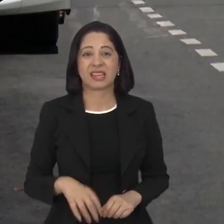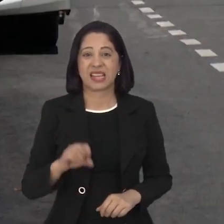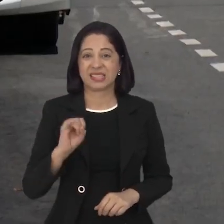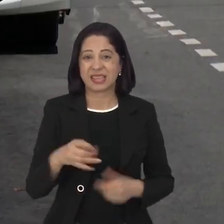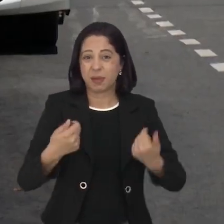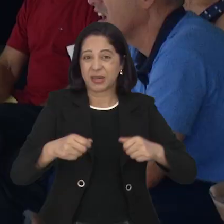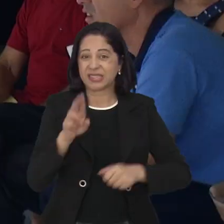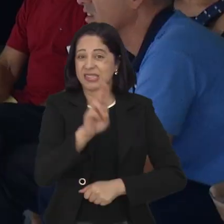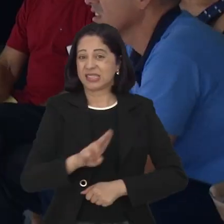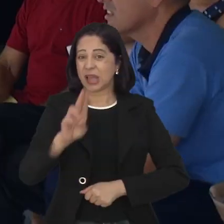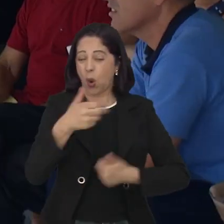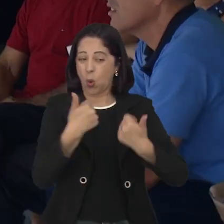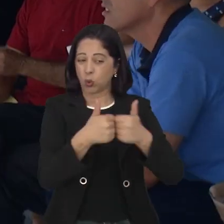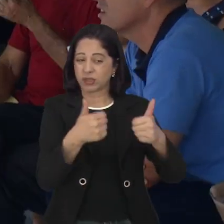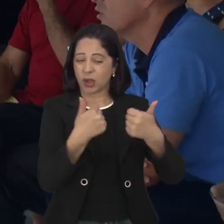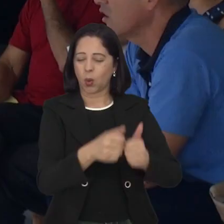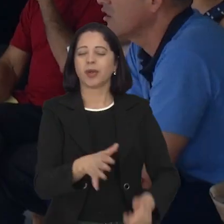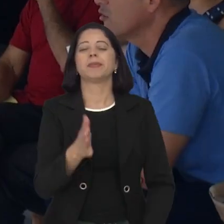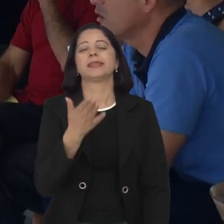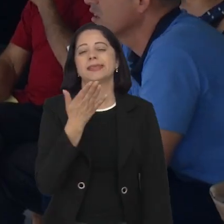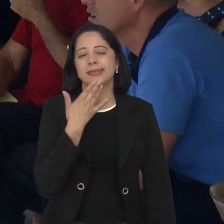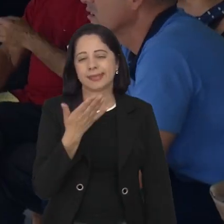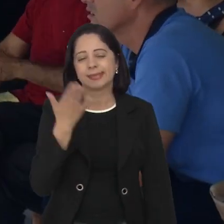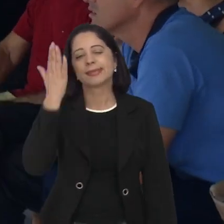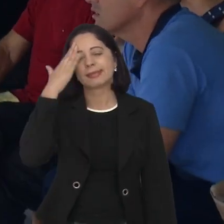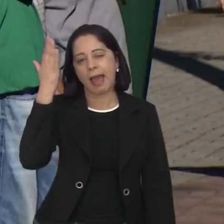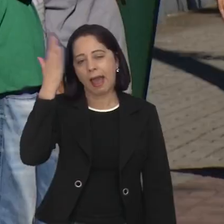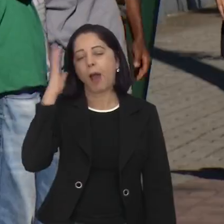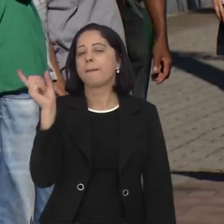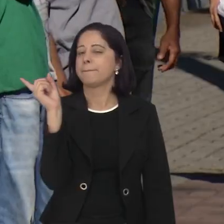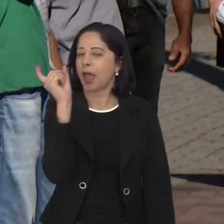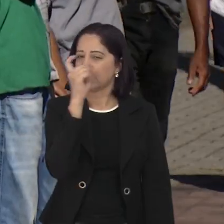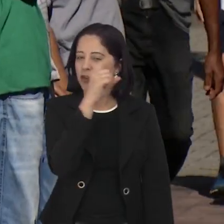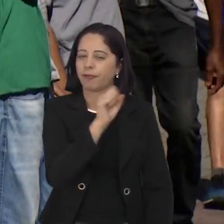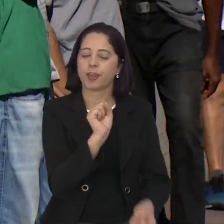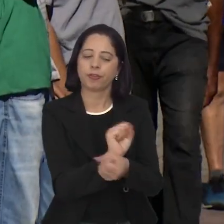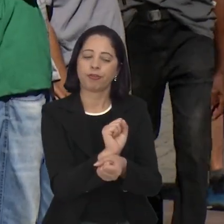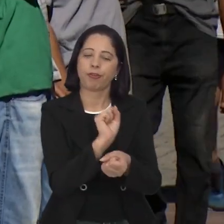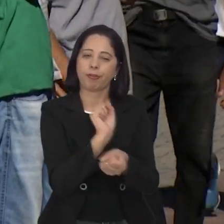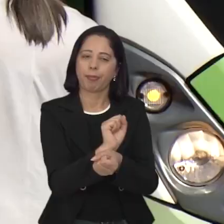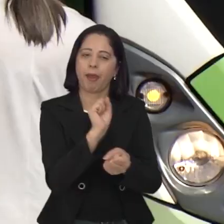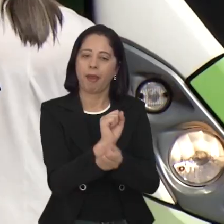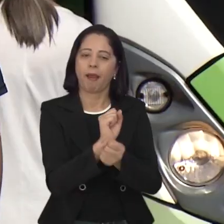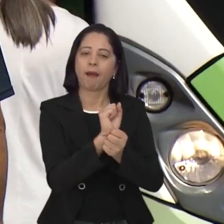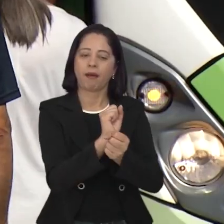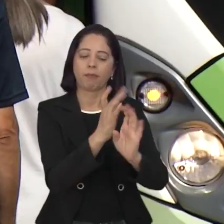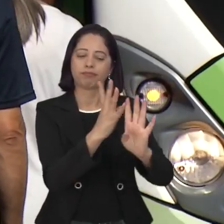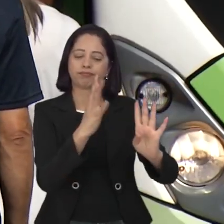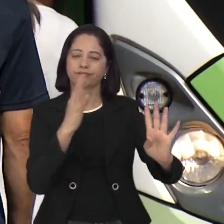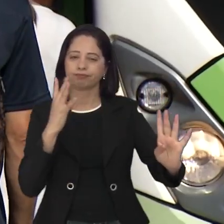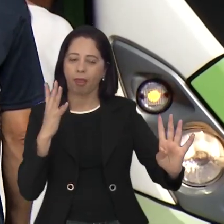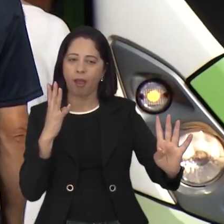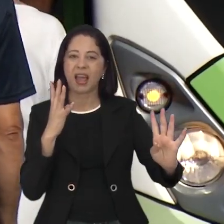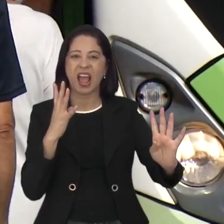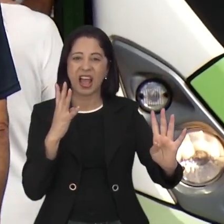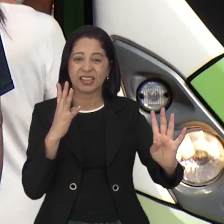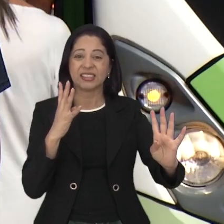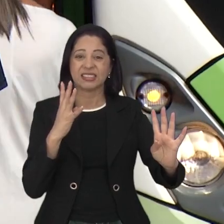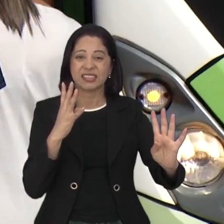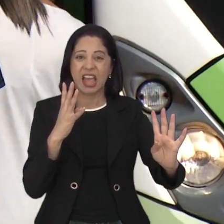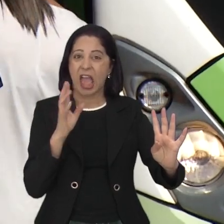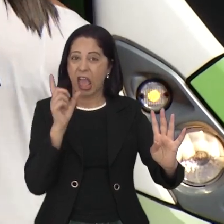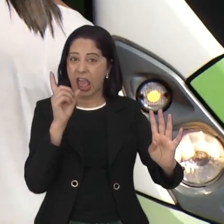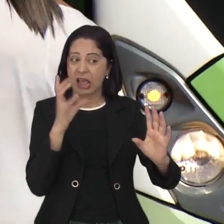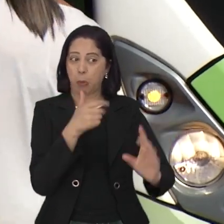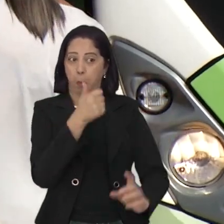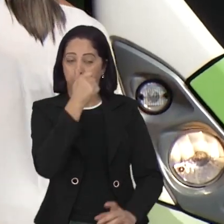do transporte público conhece bem os desafios da espera em um ponto de ônibus nos horários de pico é difícil achar